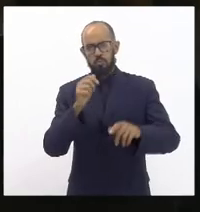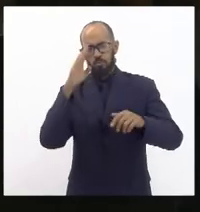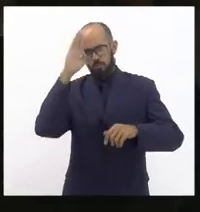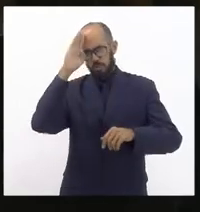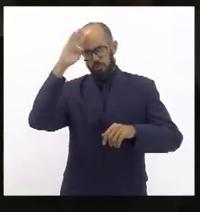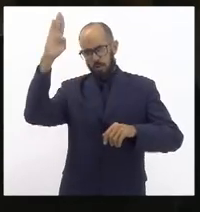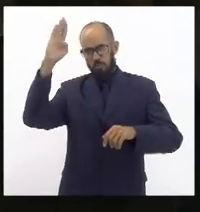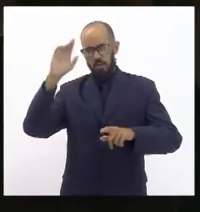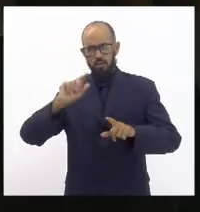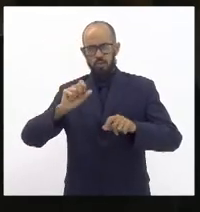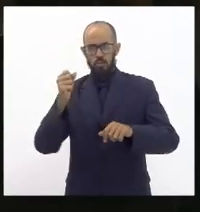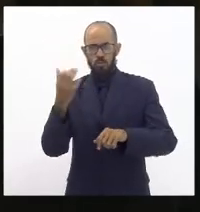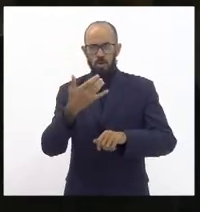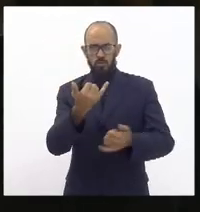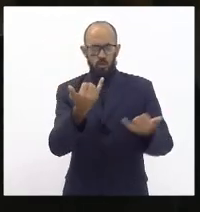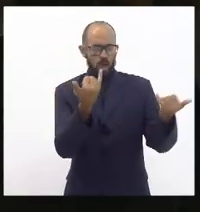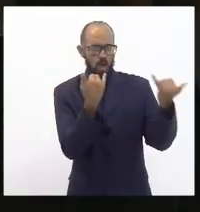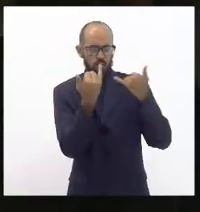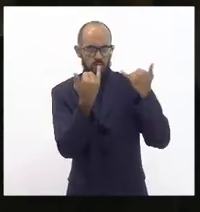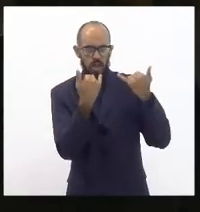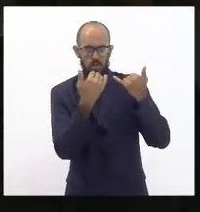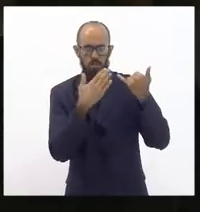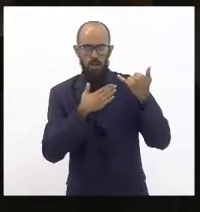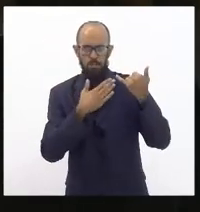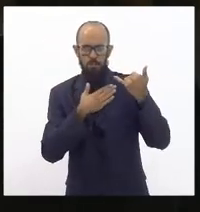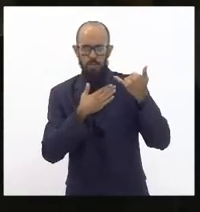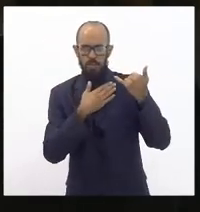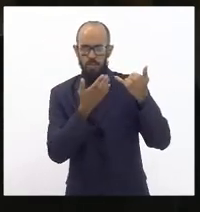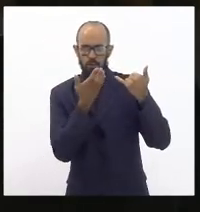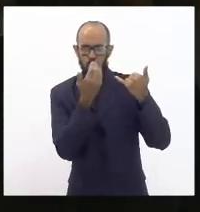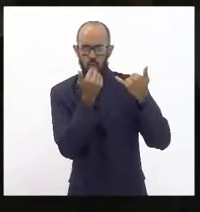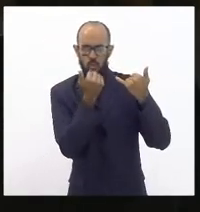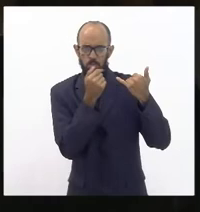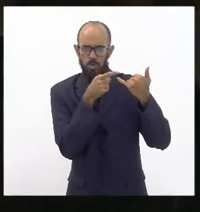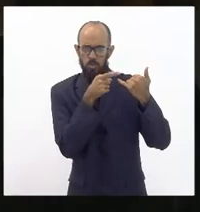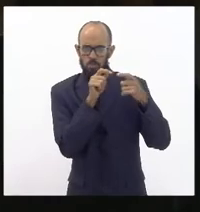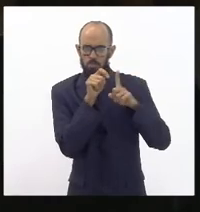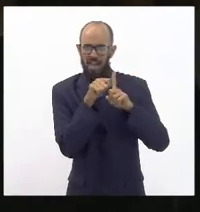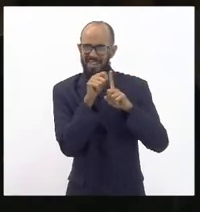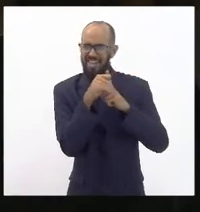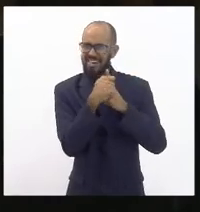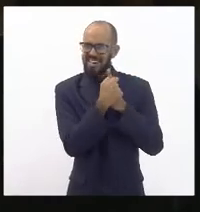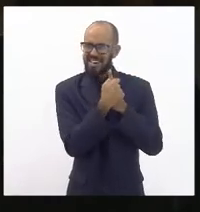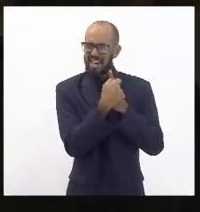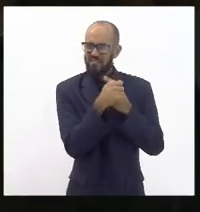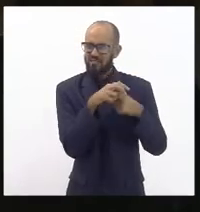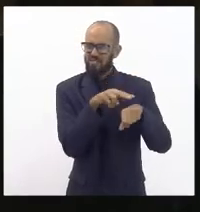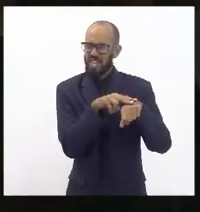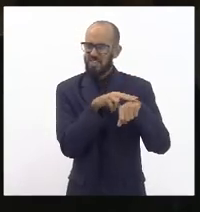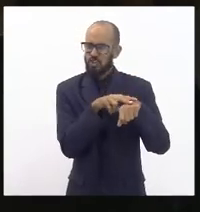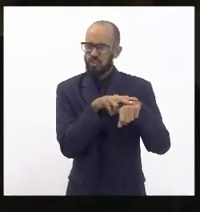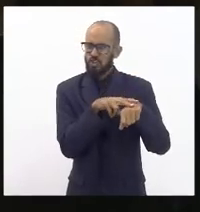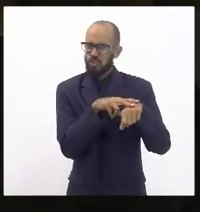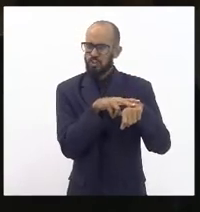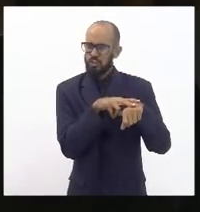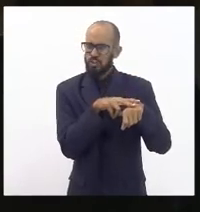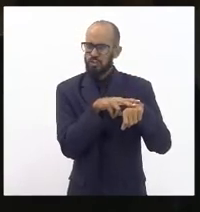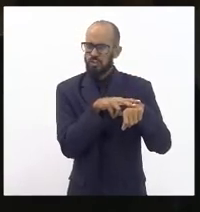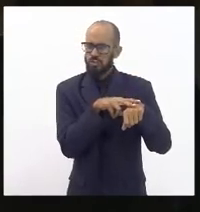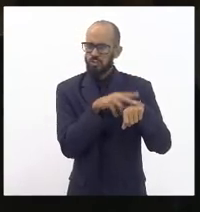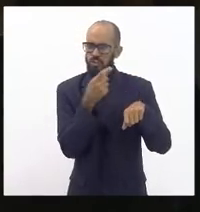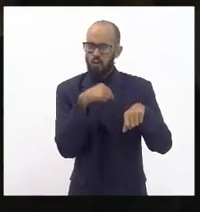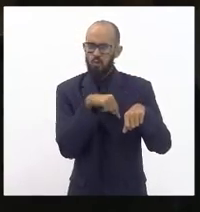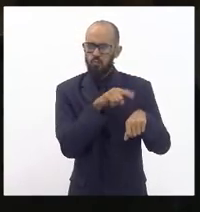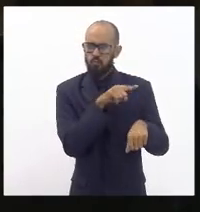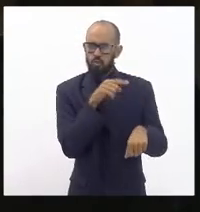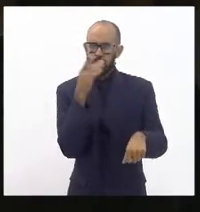eu recebi a informação que elas estavam recebendo como merenda escolar banana verde e eu fui